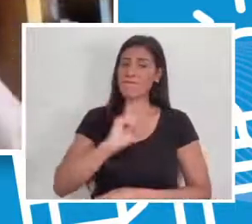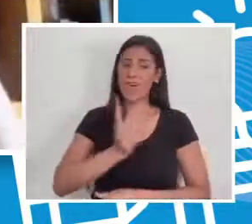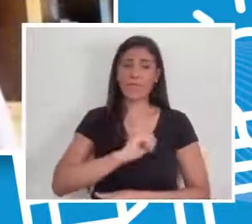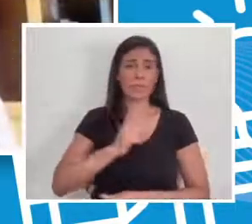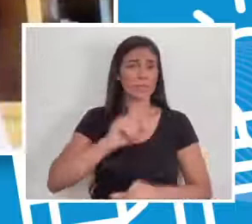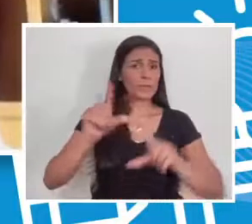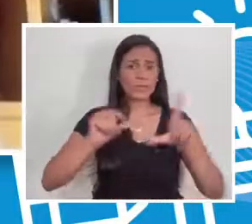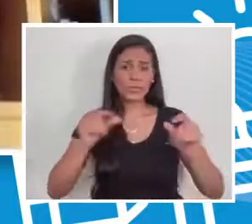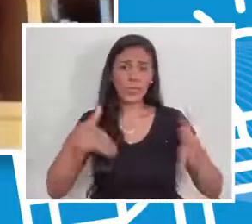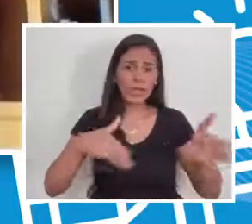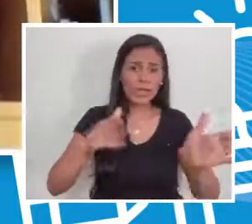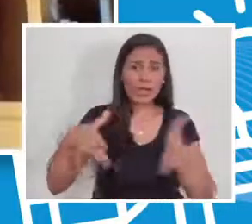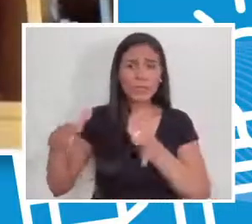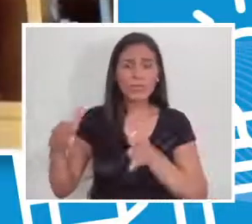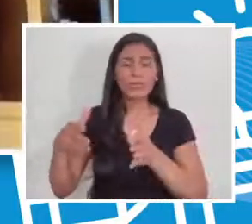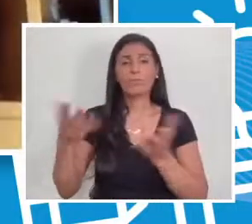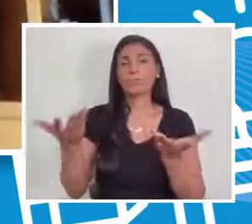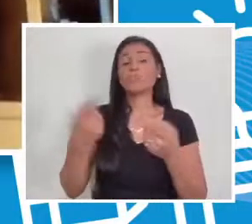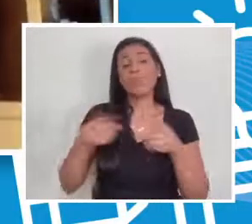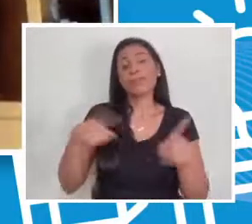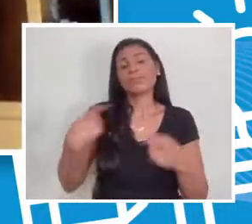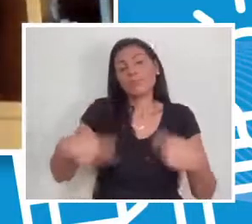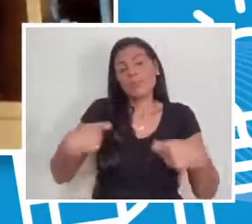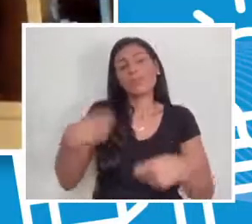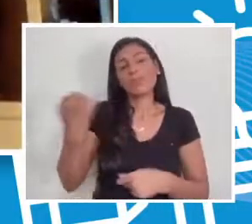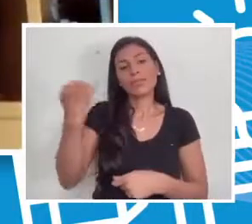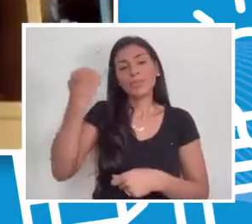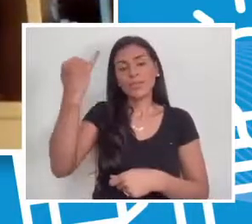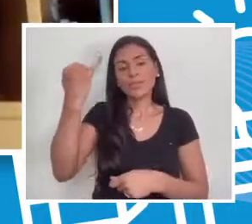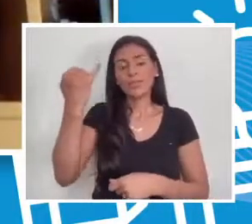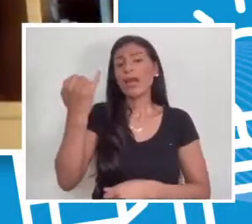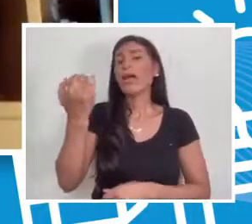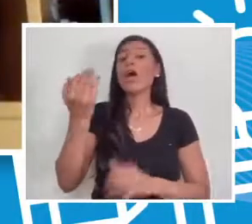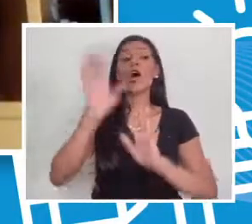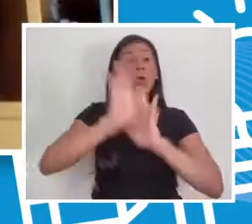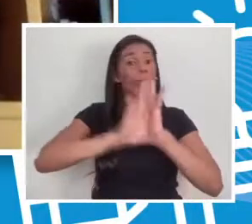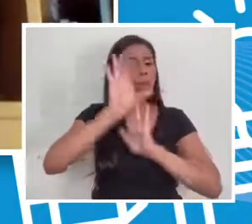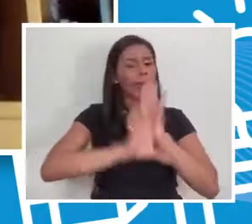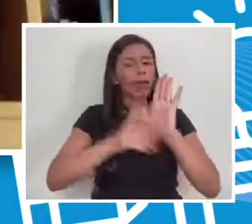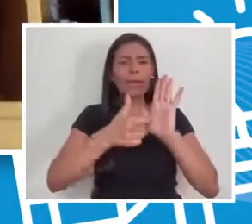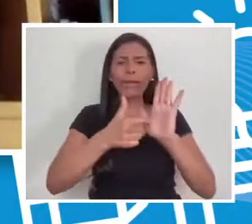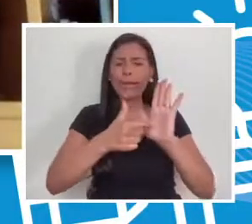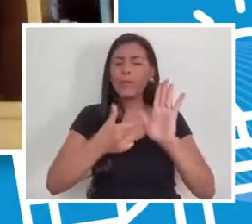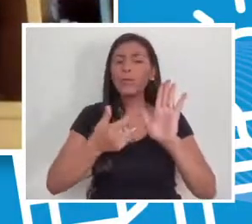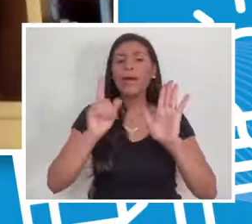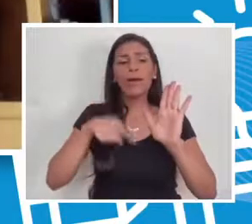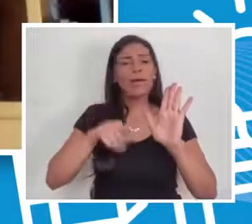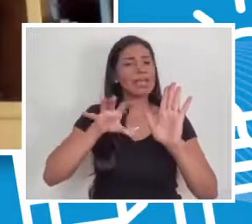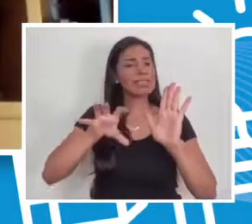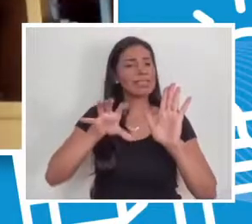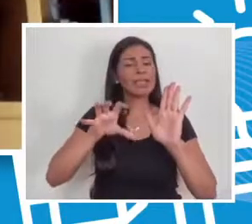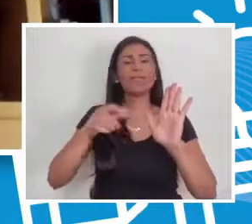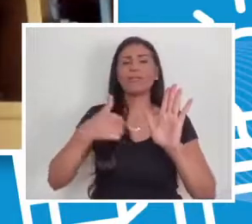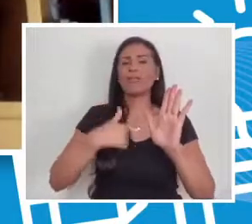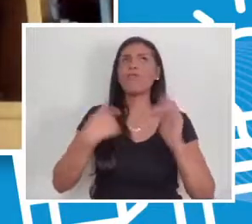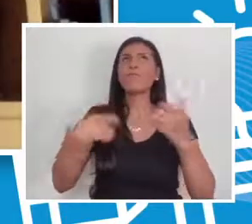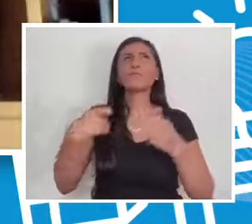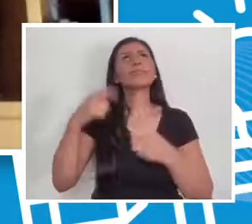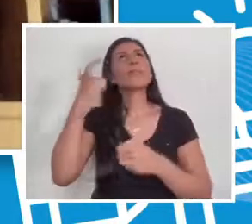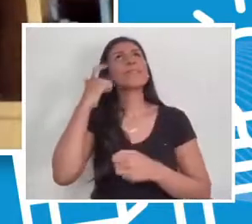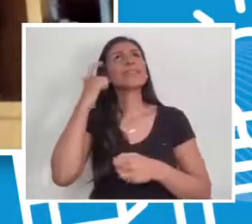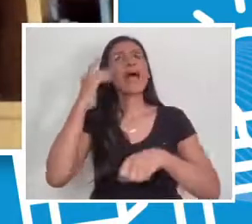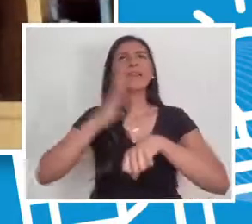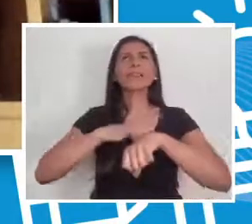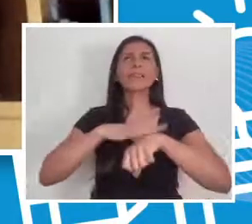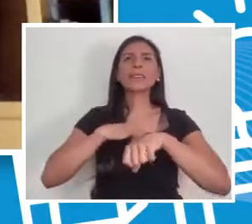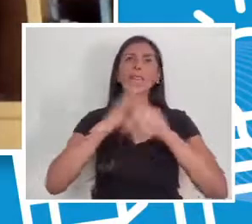vida, quando se fala de currículo, significa que eu vou fazer um recorte no espaço, no tempo, um